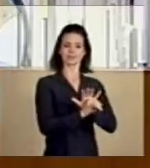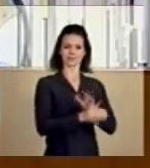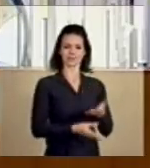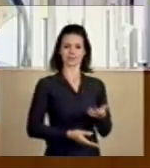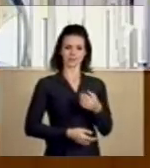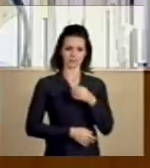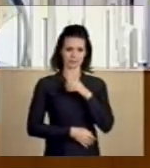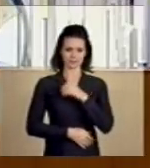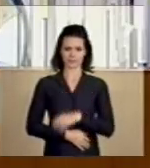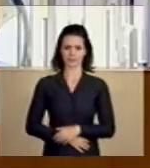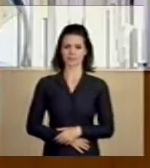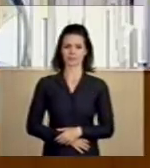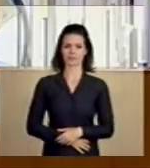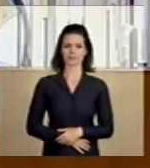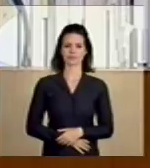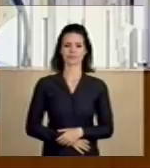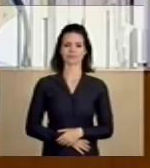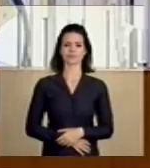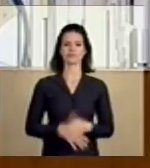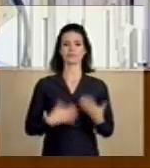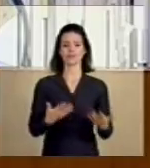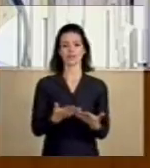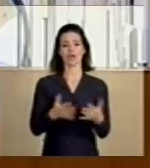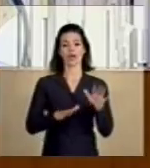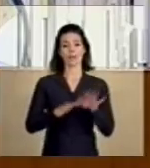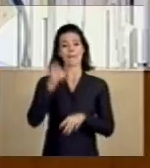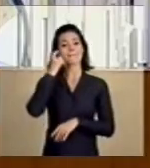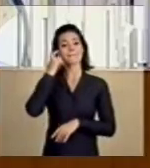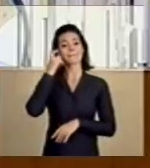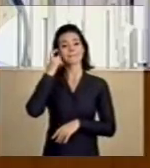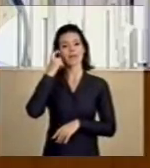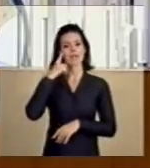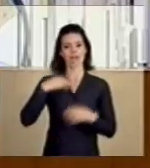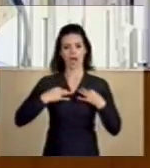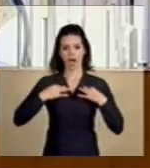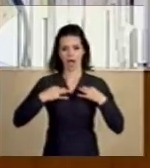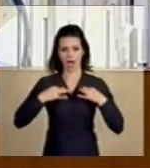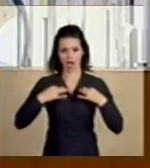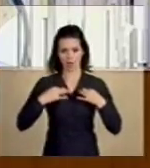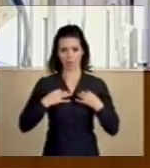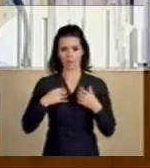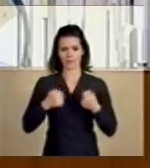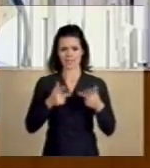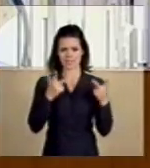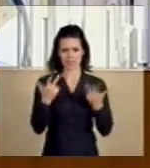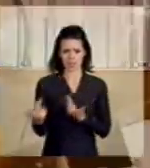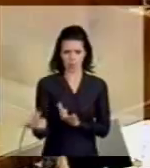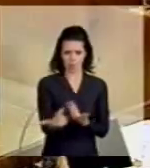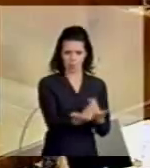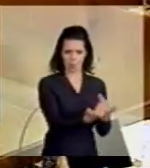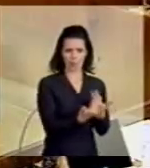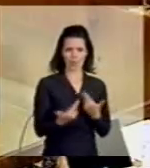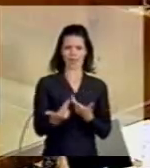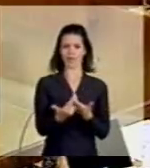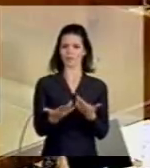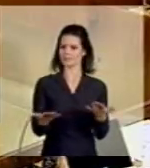do mundo não cabe necessariamente a todo mundo, porque é de outro tamanho, porque serve para outra situação, porque não há que ser